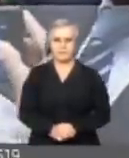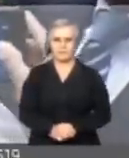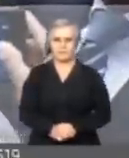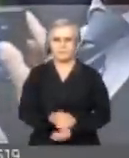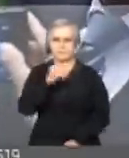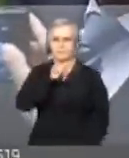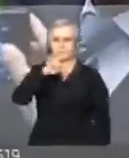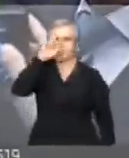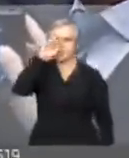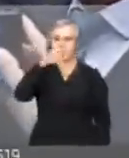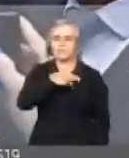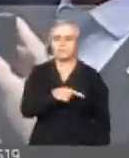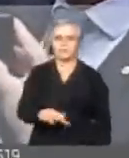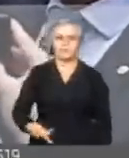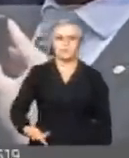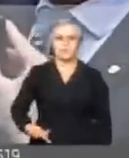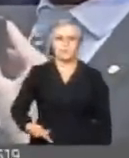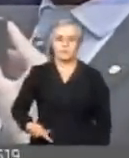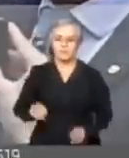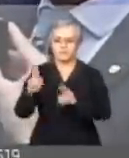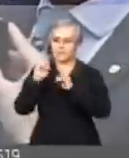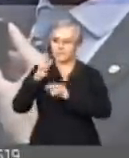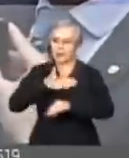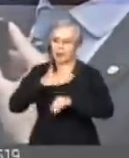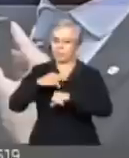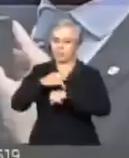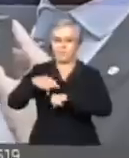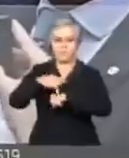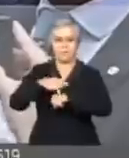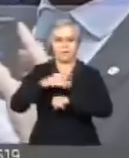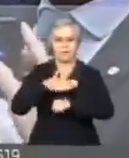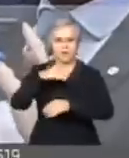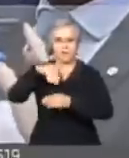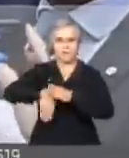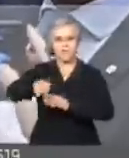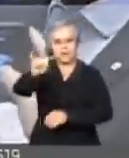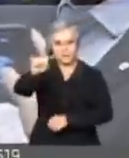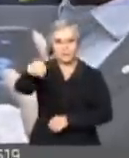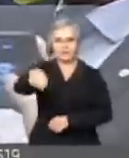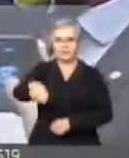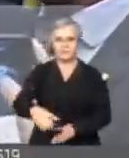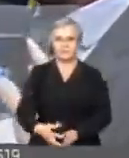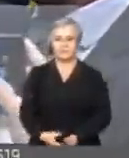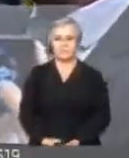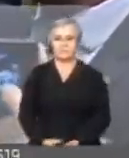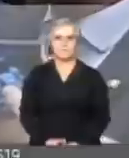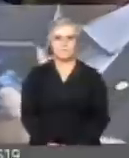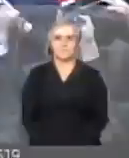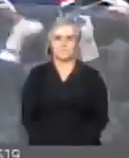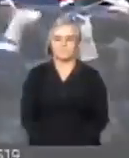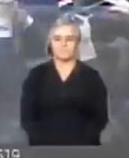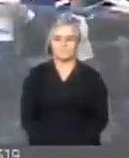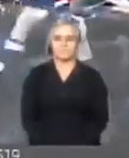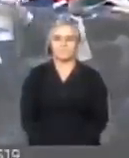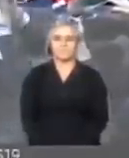Senhor presidente, pelo meu país, meu voto é sim.